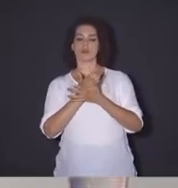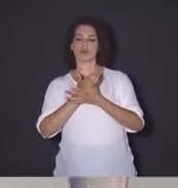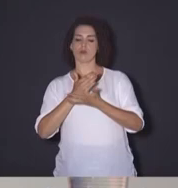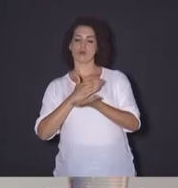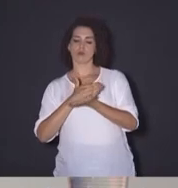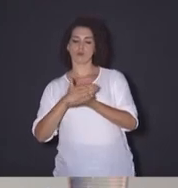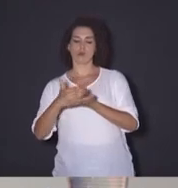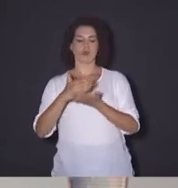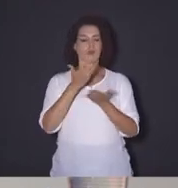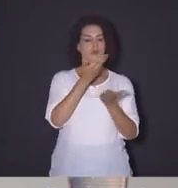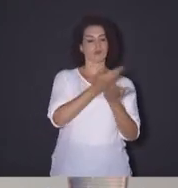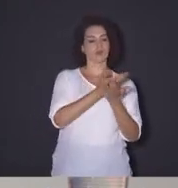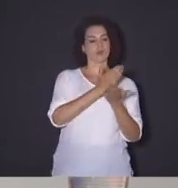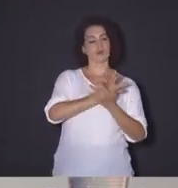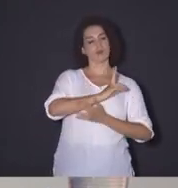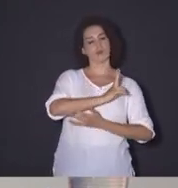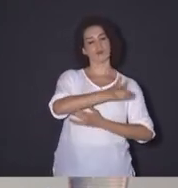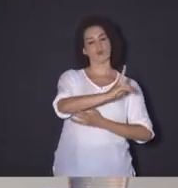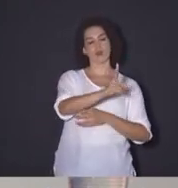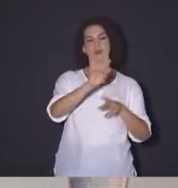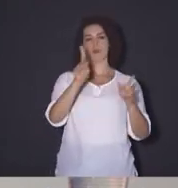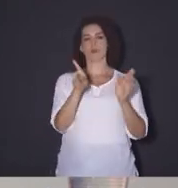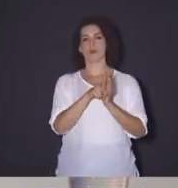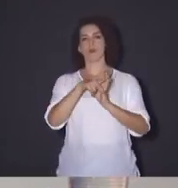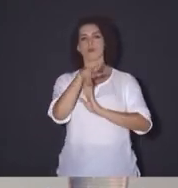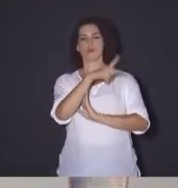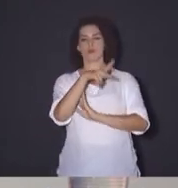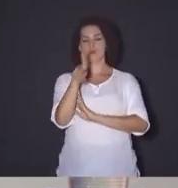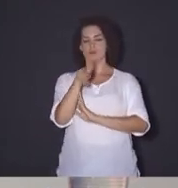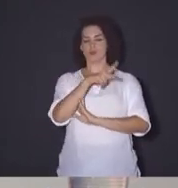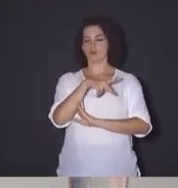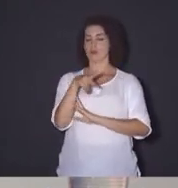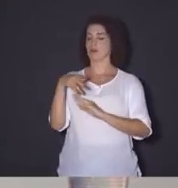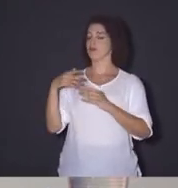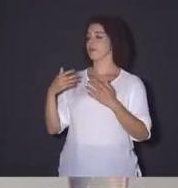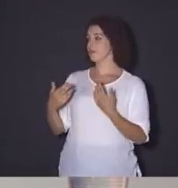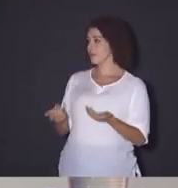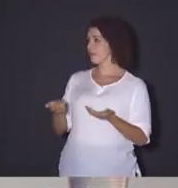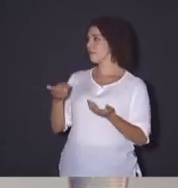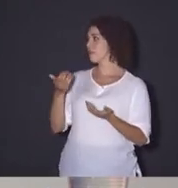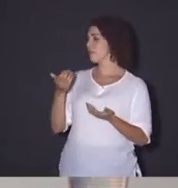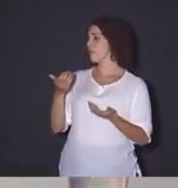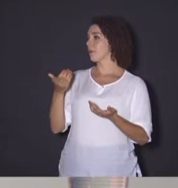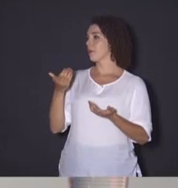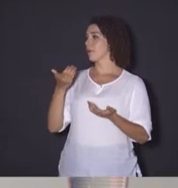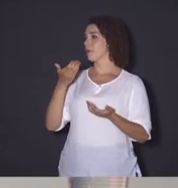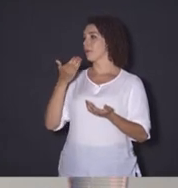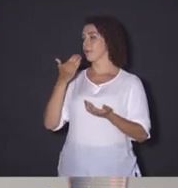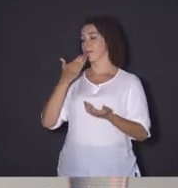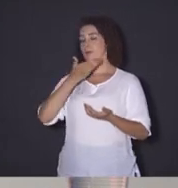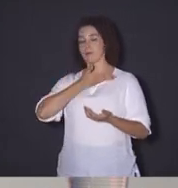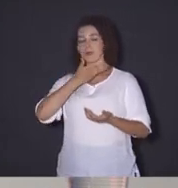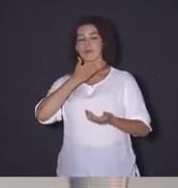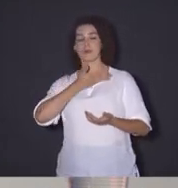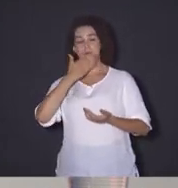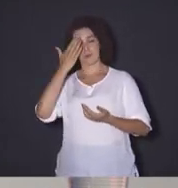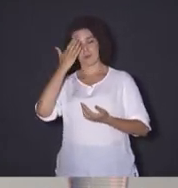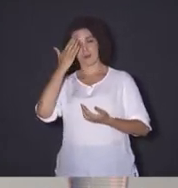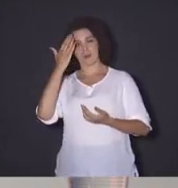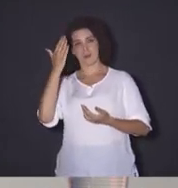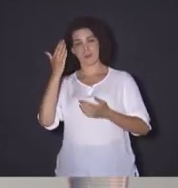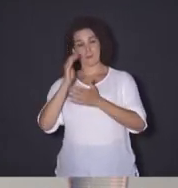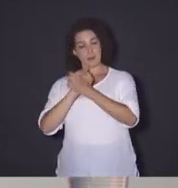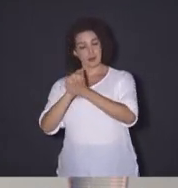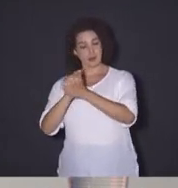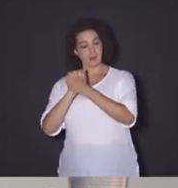o amigo paulo gabriel que era inicialmente cumprimentá-lo por esse projeto fantástico na universidade de verão para aqueles que ainda